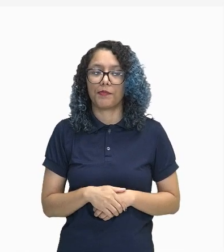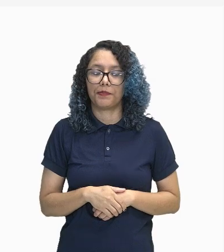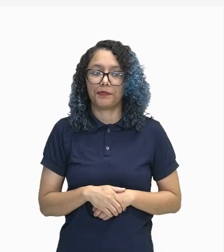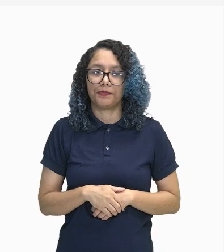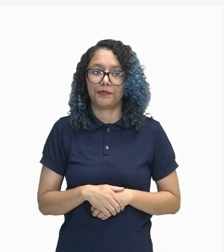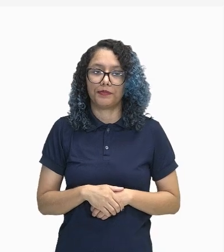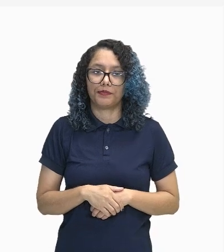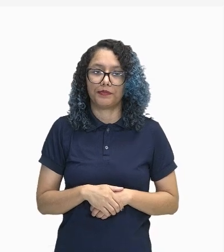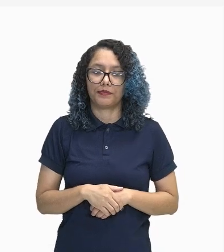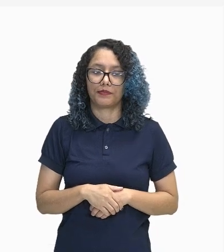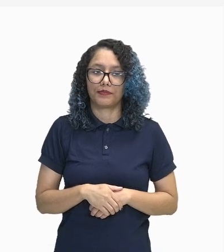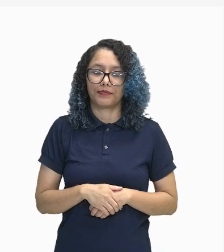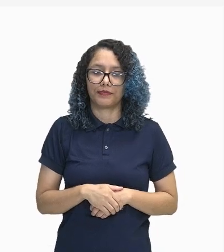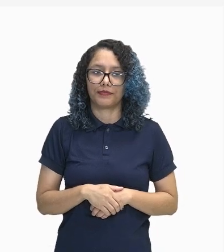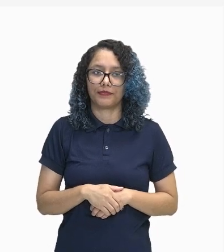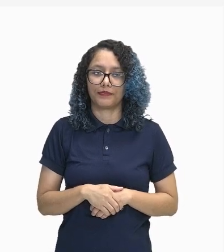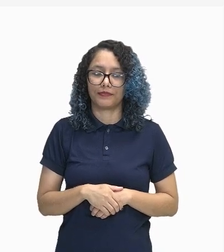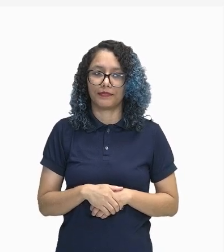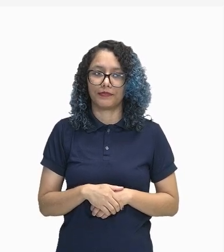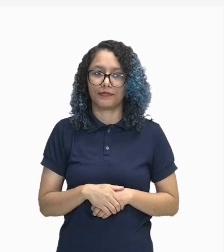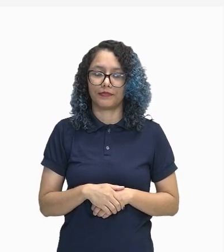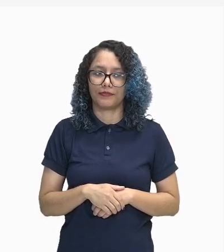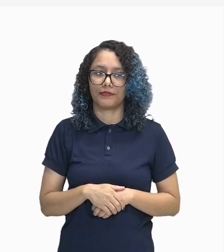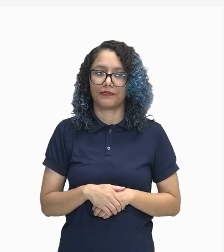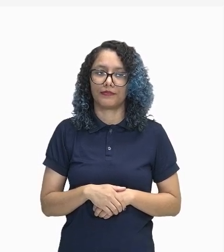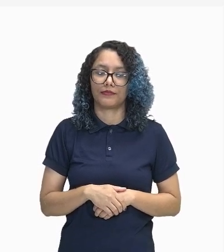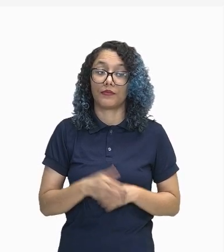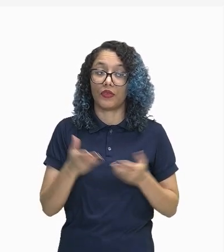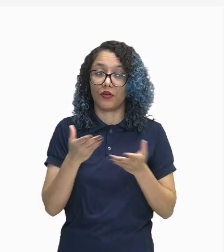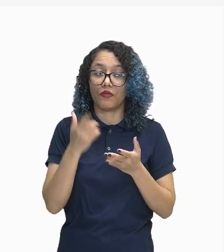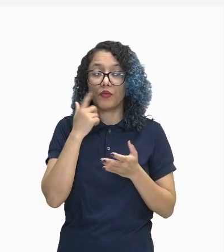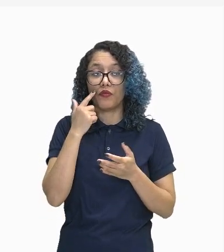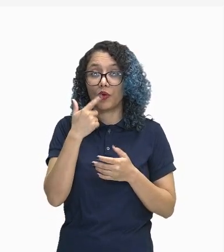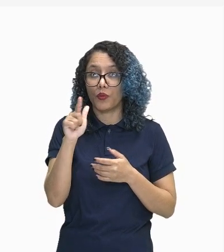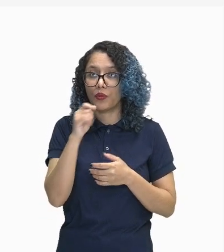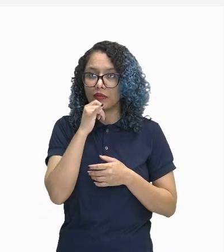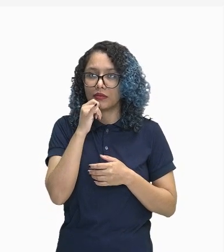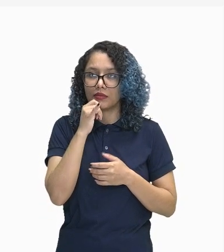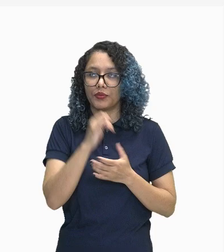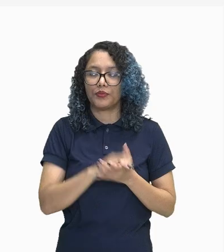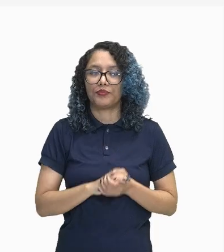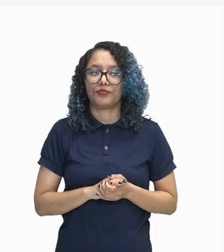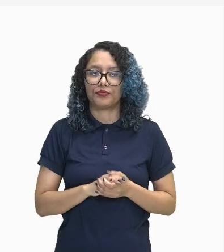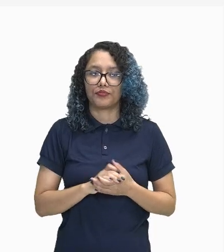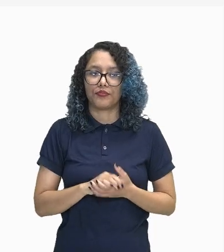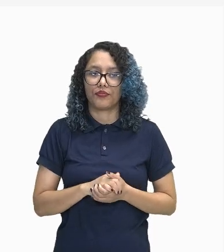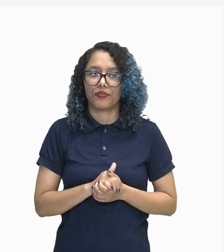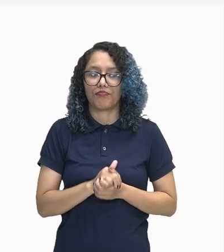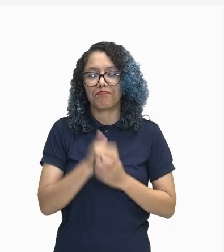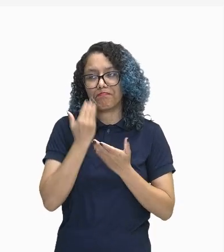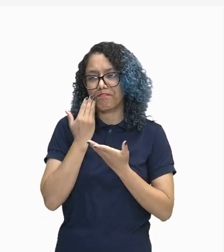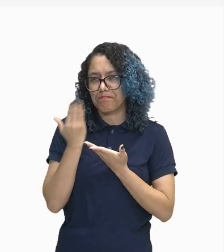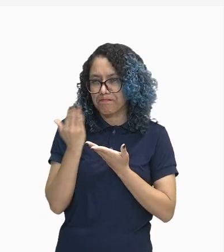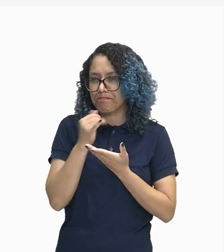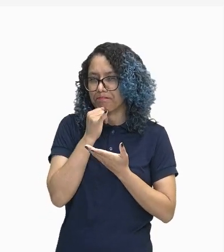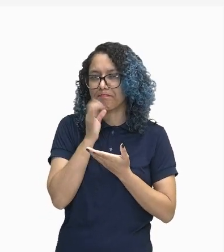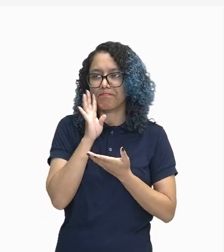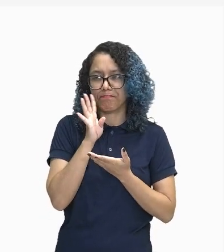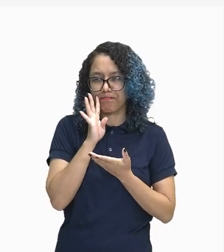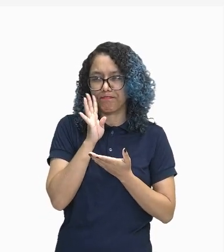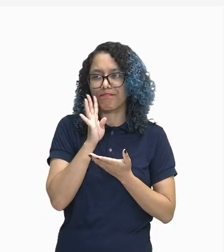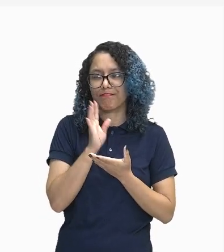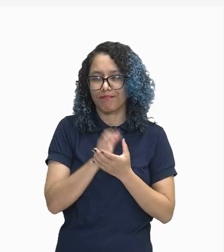quilômetro, certo? Bom, pessoal, bora ver mais um exemplo. Esse exemplo aqui ele é legal. Ele é um